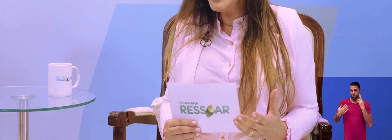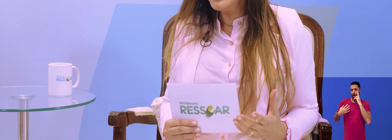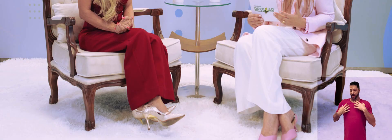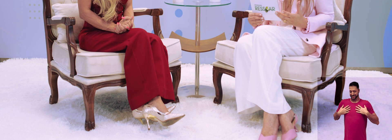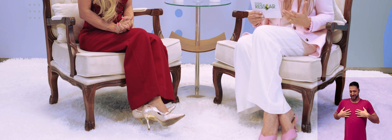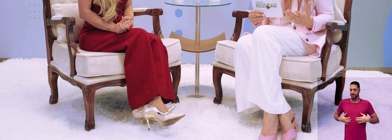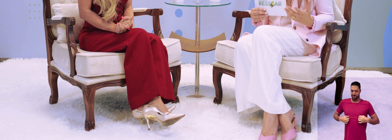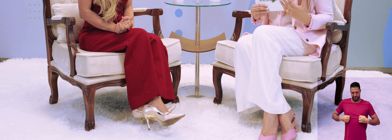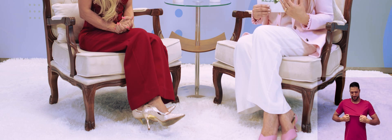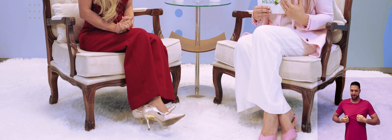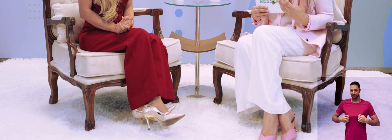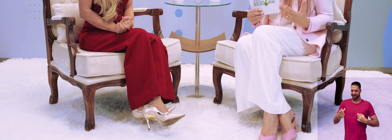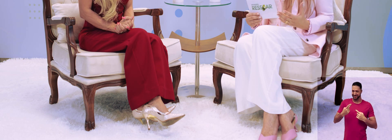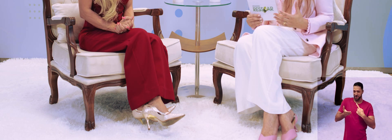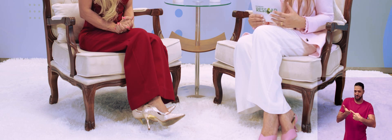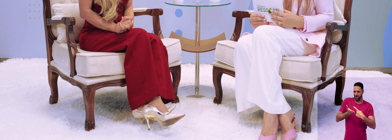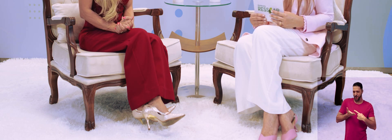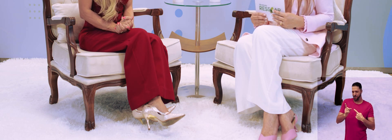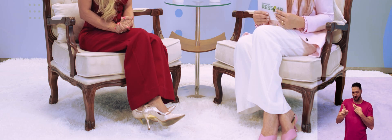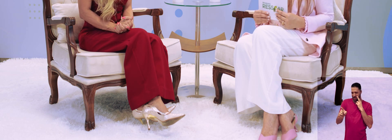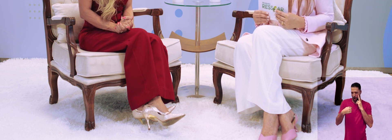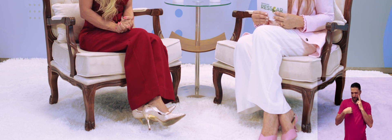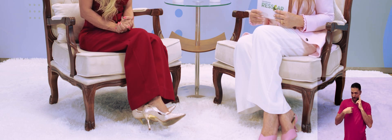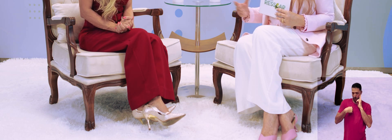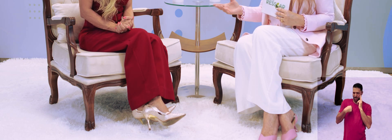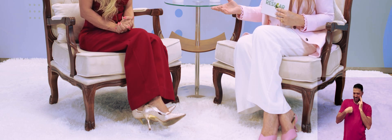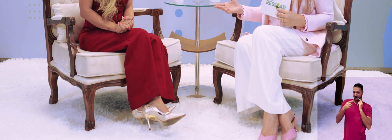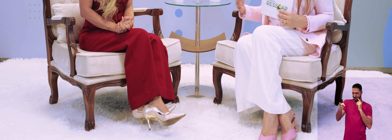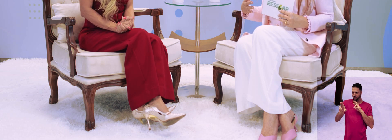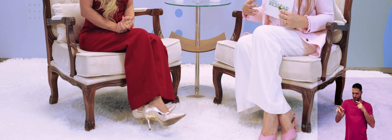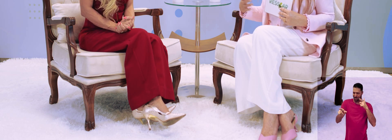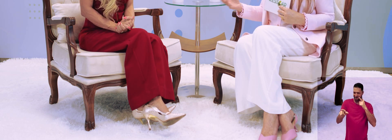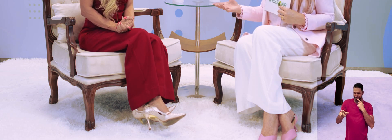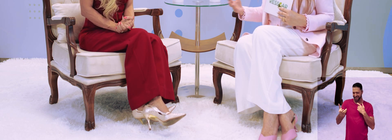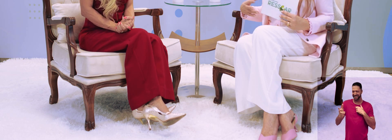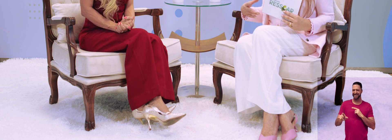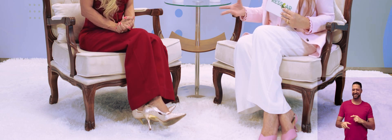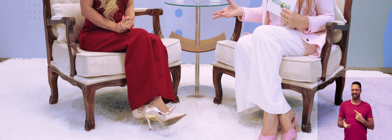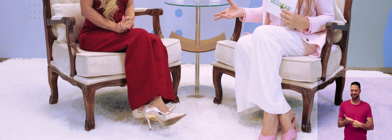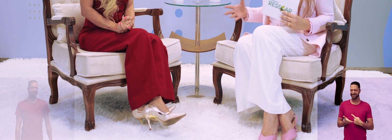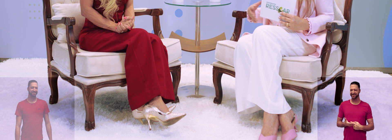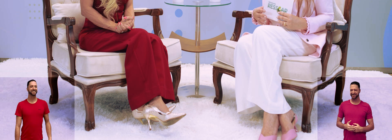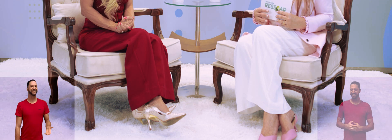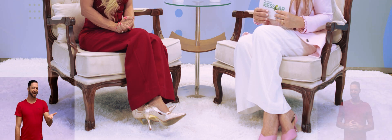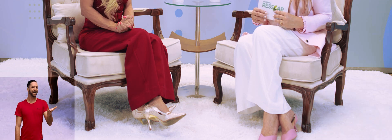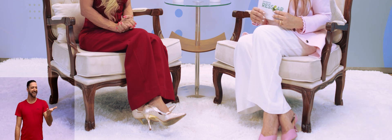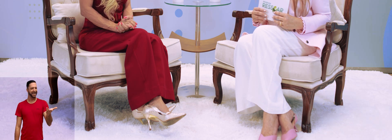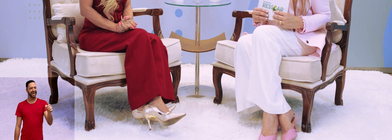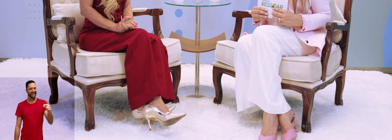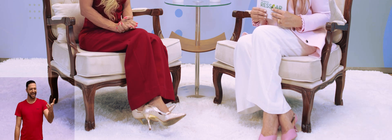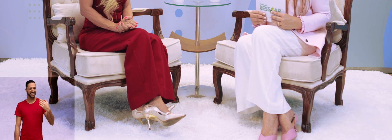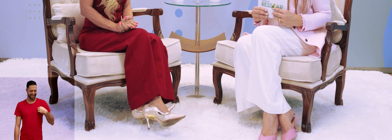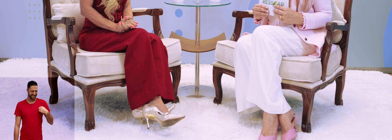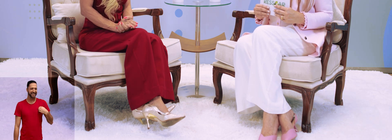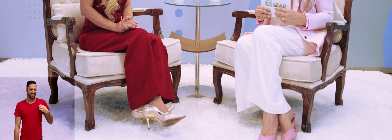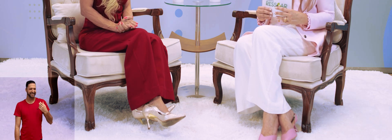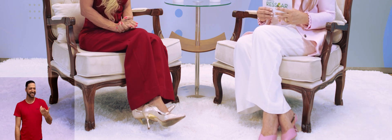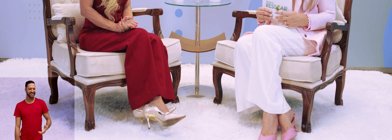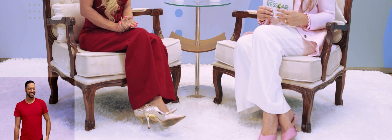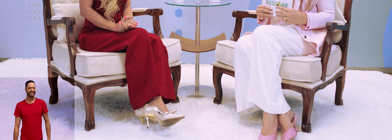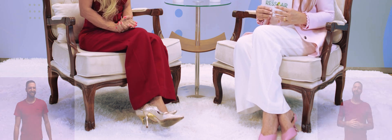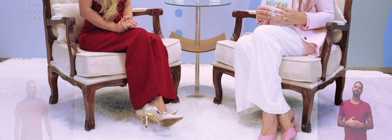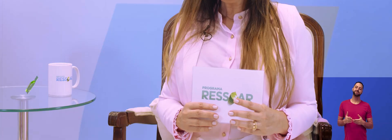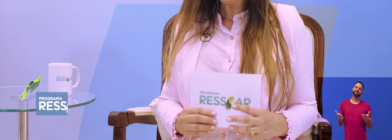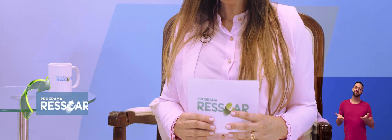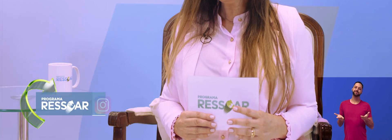né? E não por acaso eu estou de rosa hoje. Combinei com a doutora, ela falou, não vou, você vai de rosa. Tá linda, né? Tá